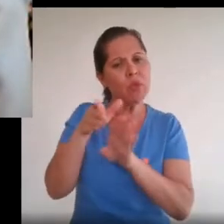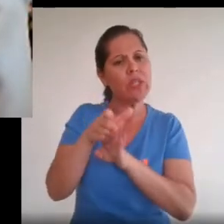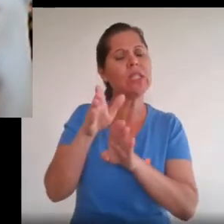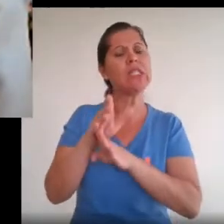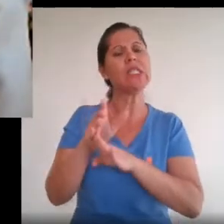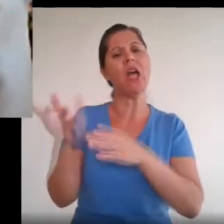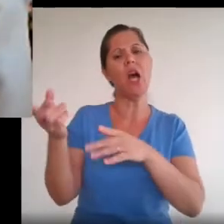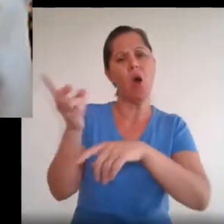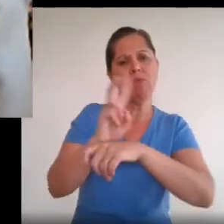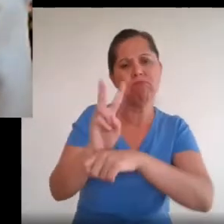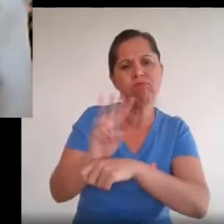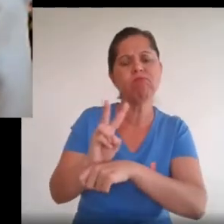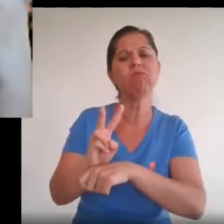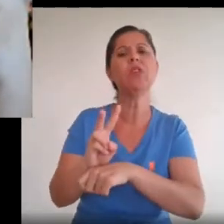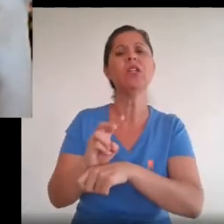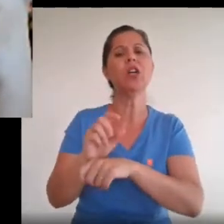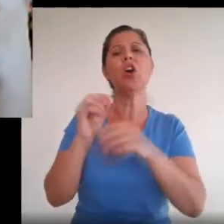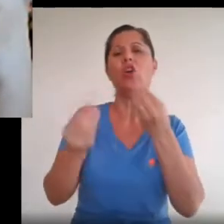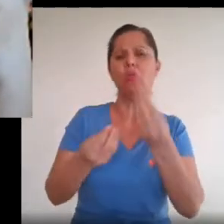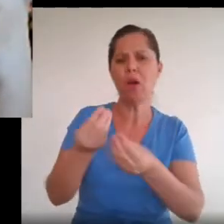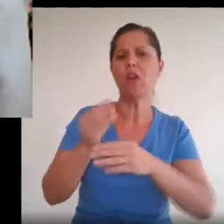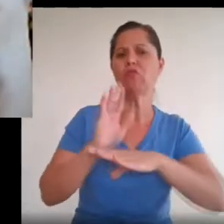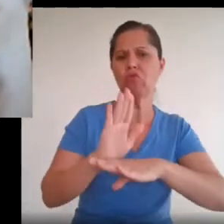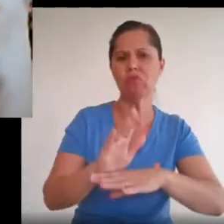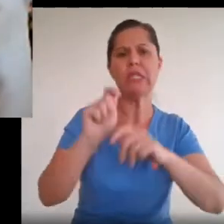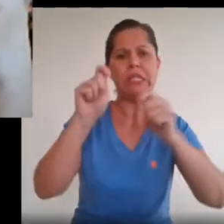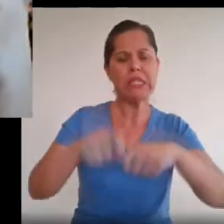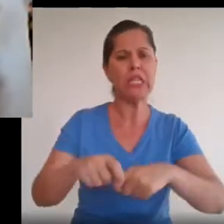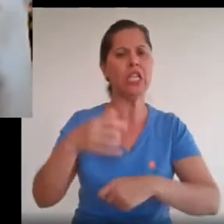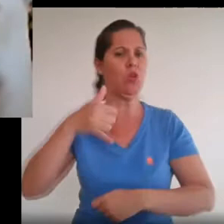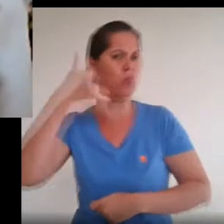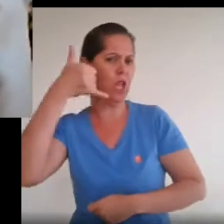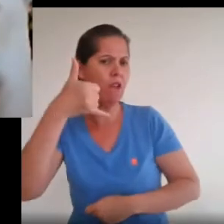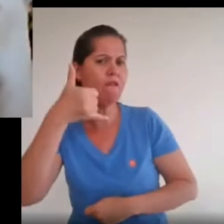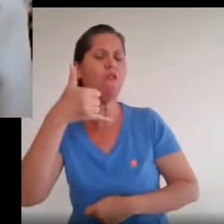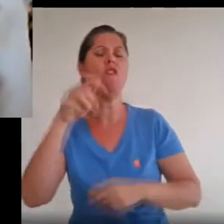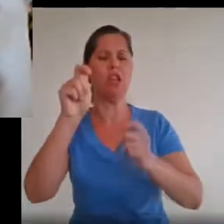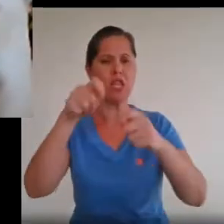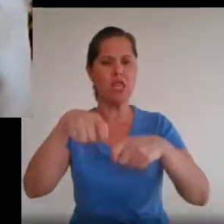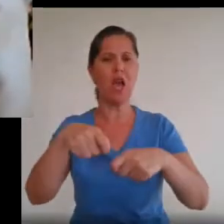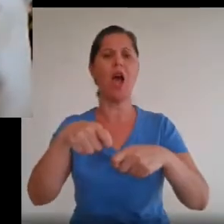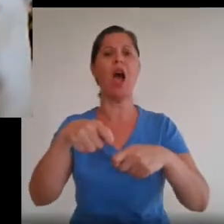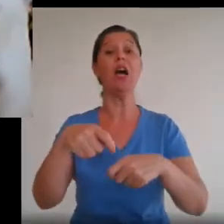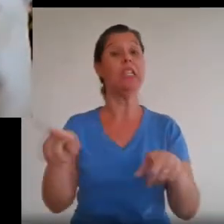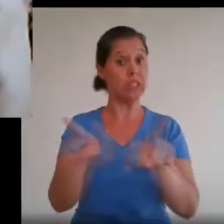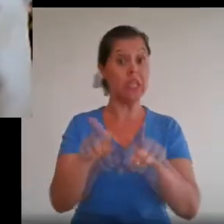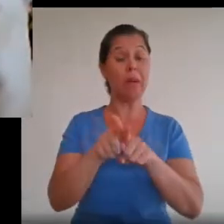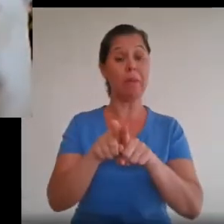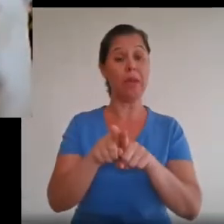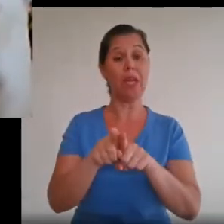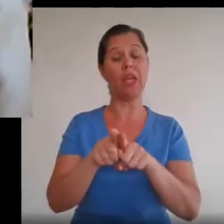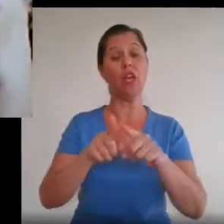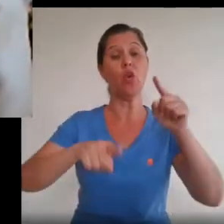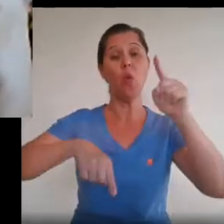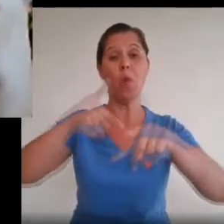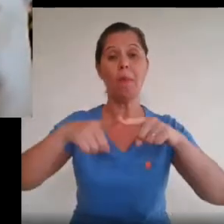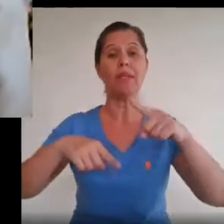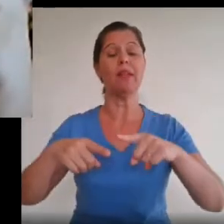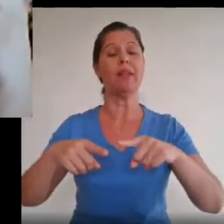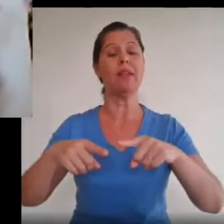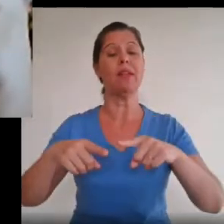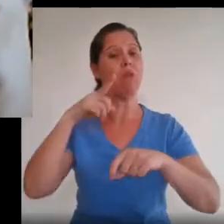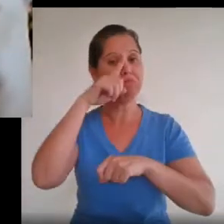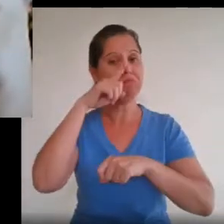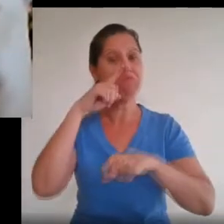assistência por telefone, com IPI adequado, o psicólogo pode ir até